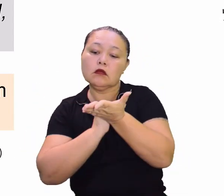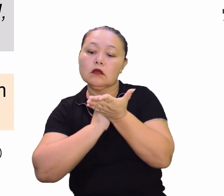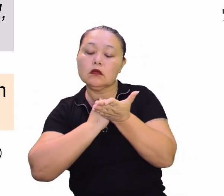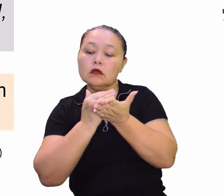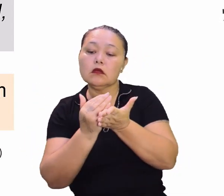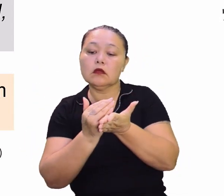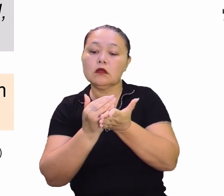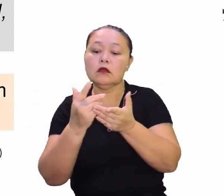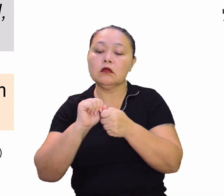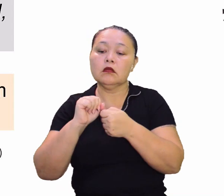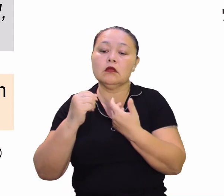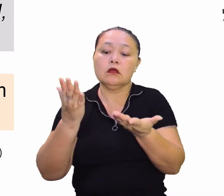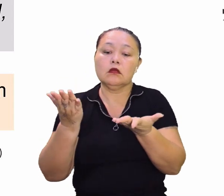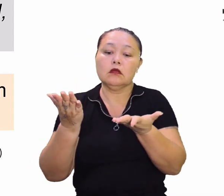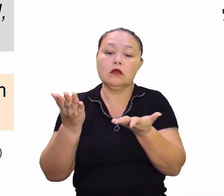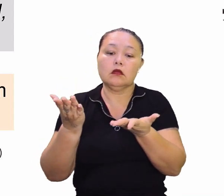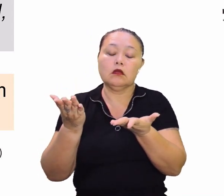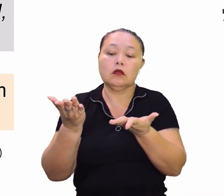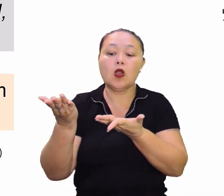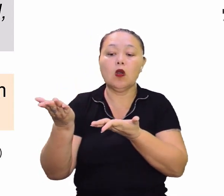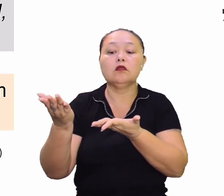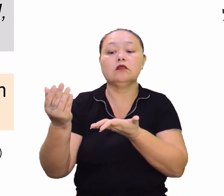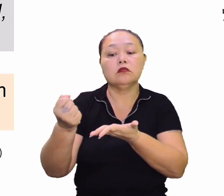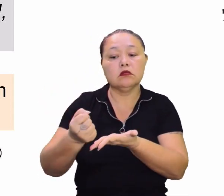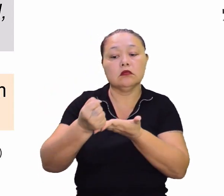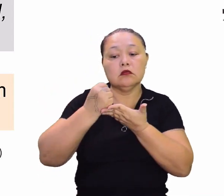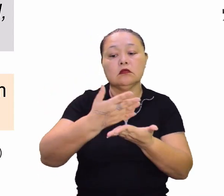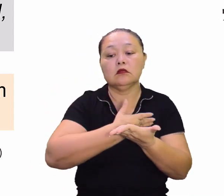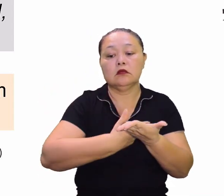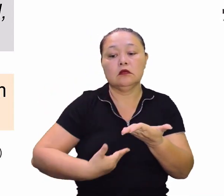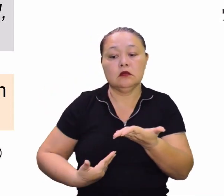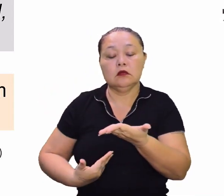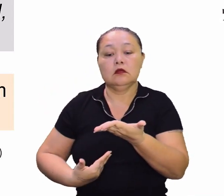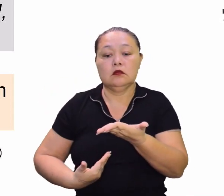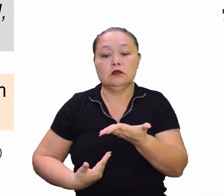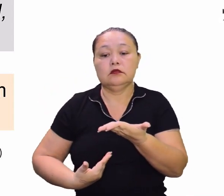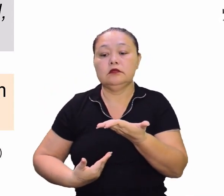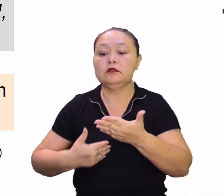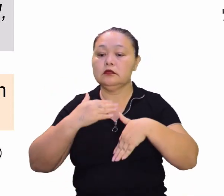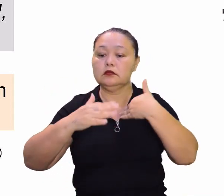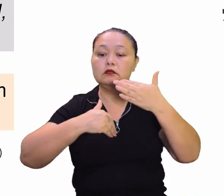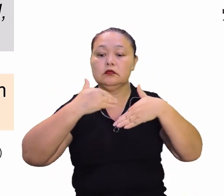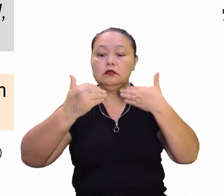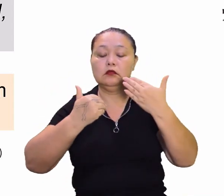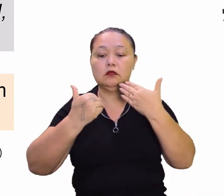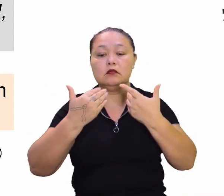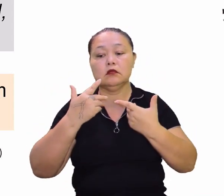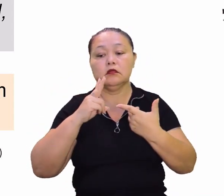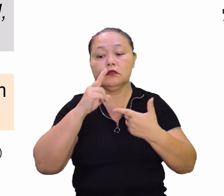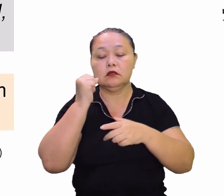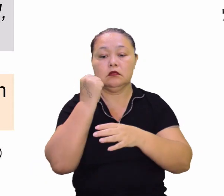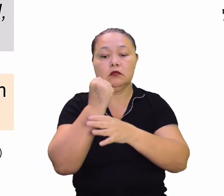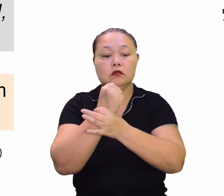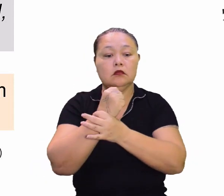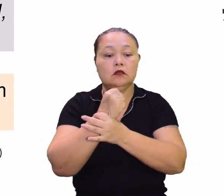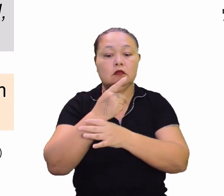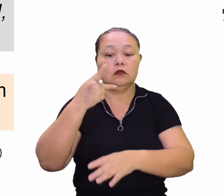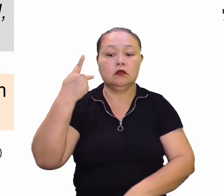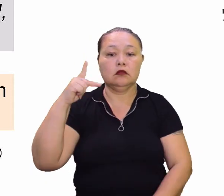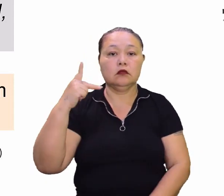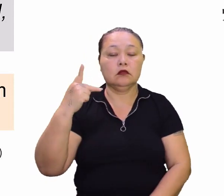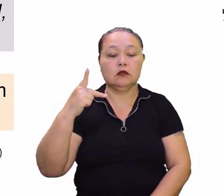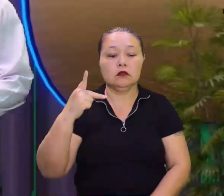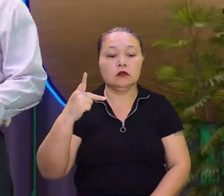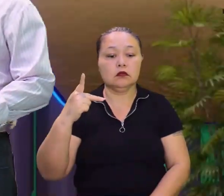começaram a receber apoio do governo e desenvolver, né, fortaleceram a sua,